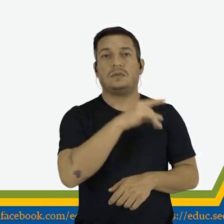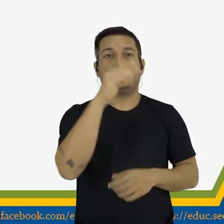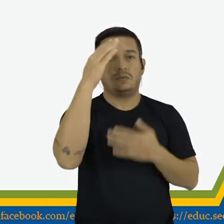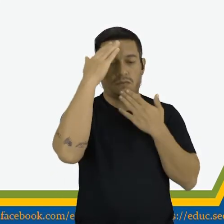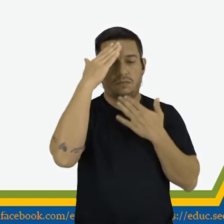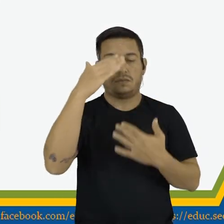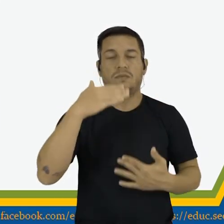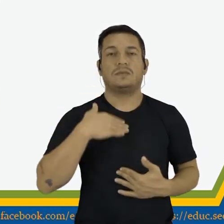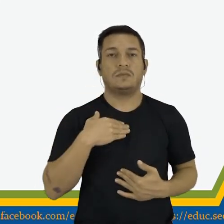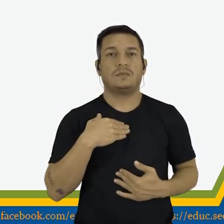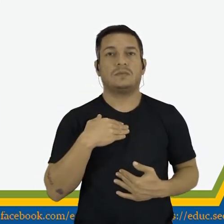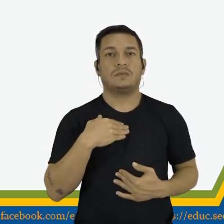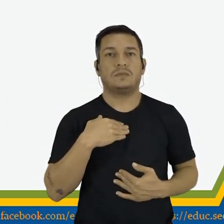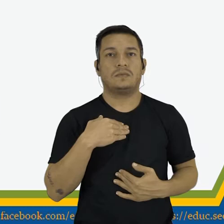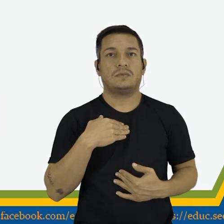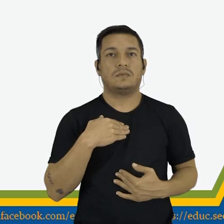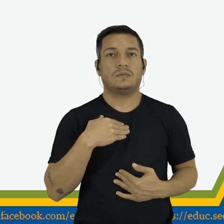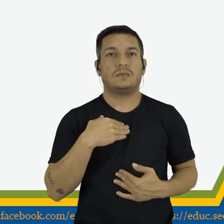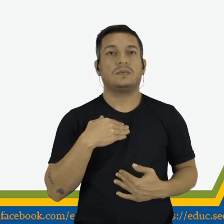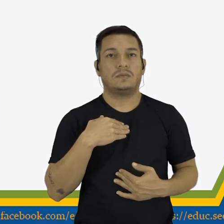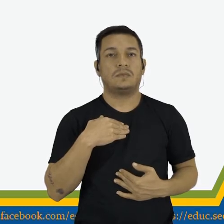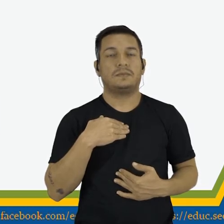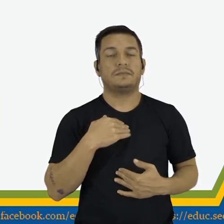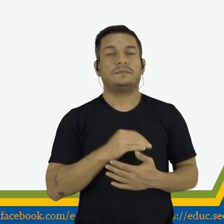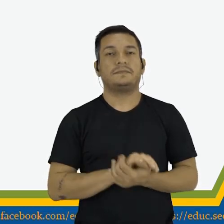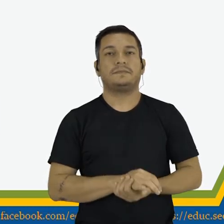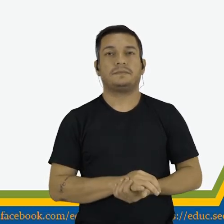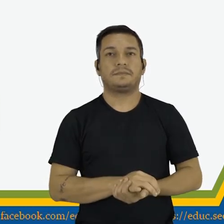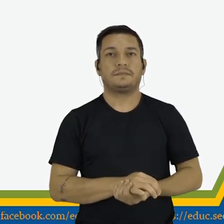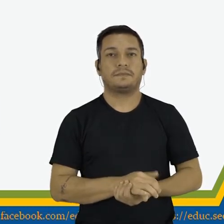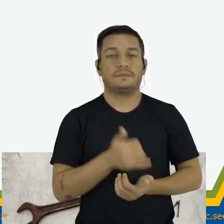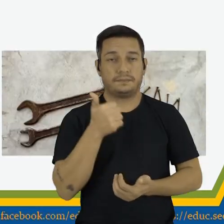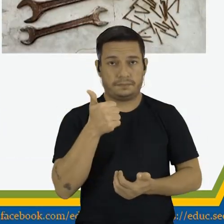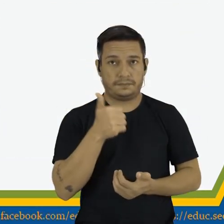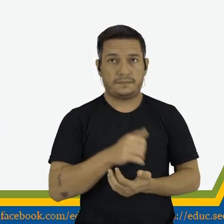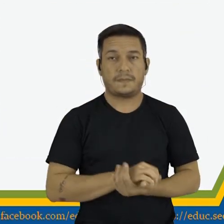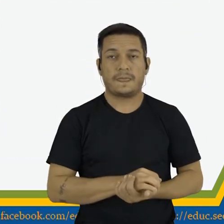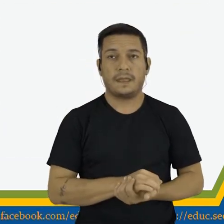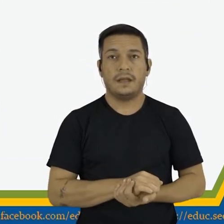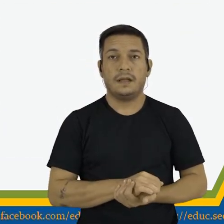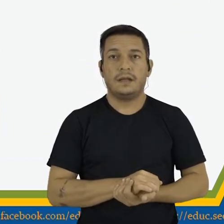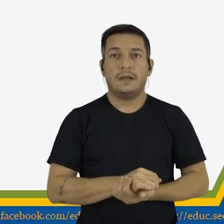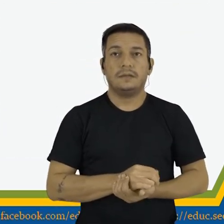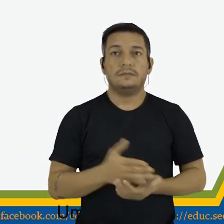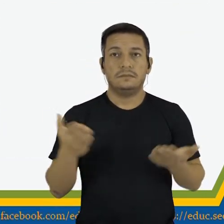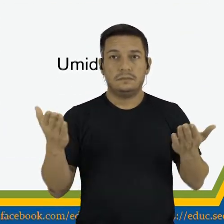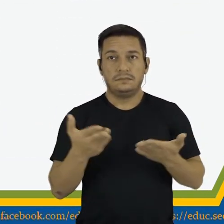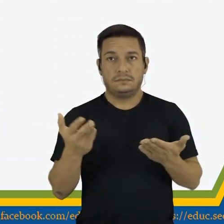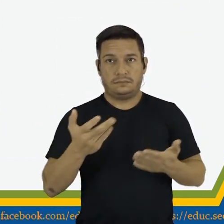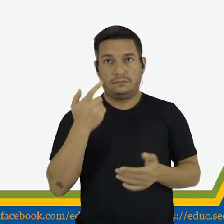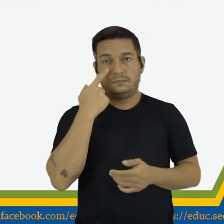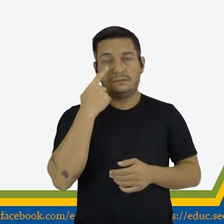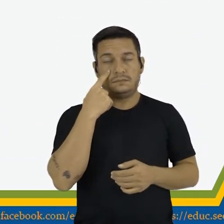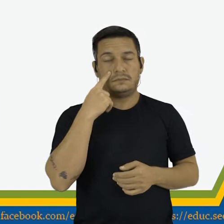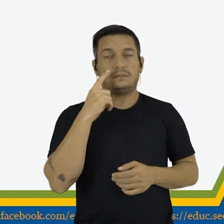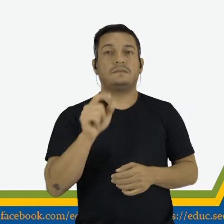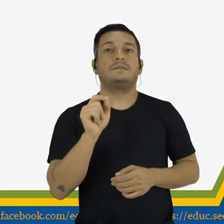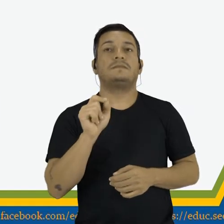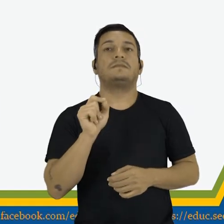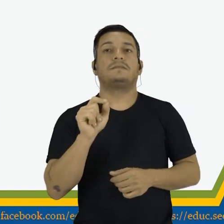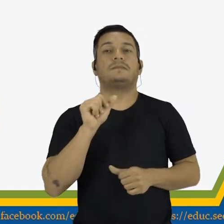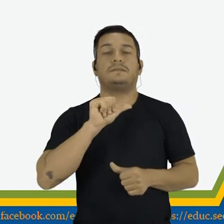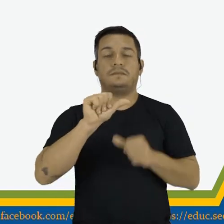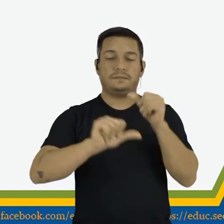corpo que ele está sendo colocado, certo? Agora nós vamos ver um exemplo